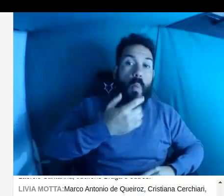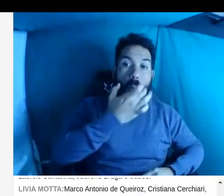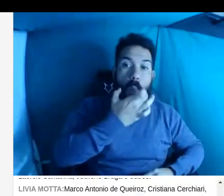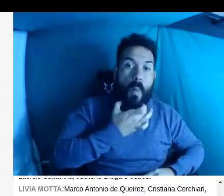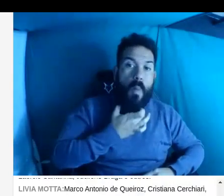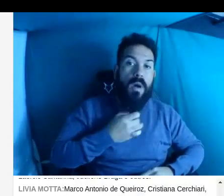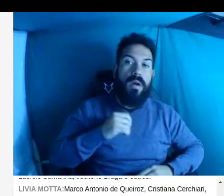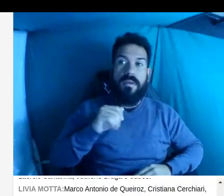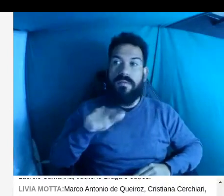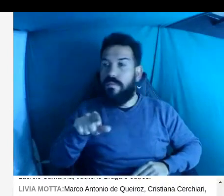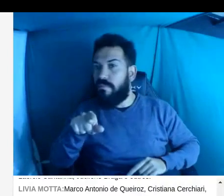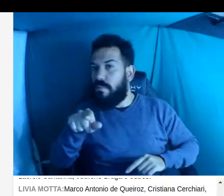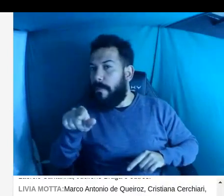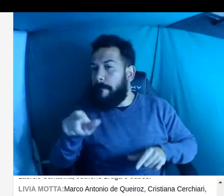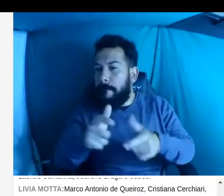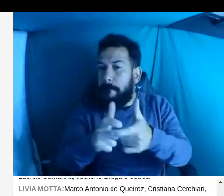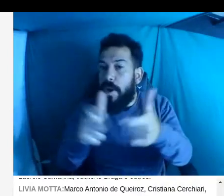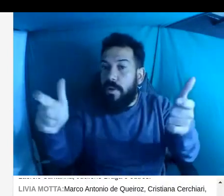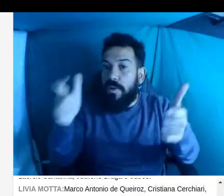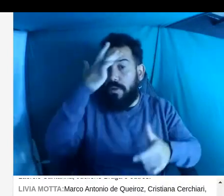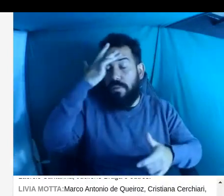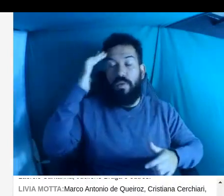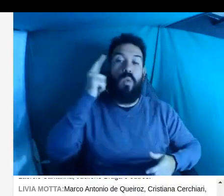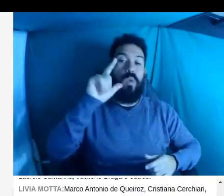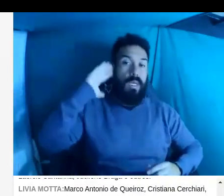público médio entender.